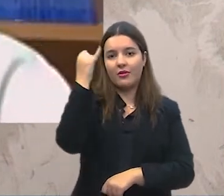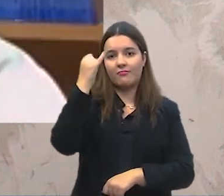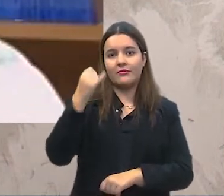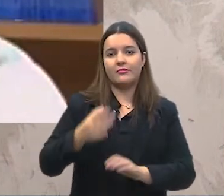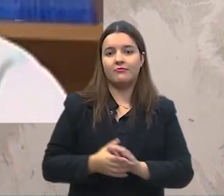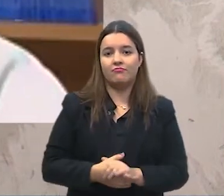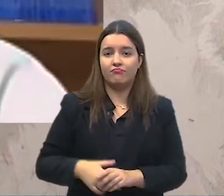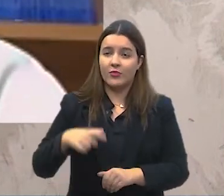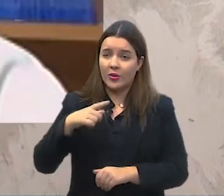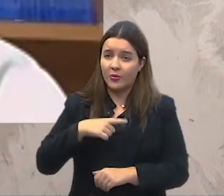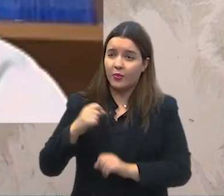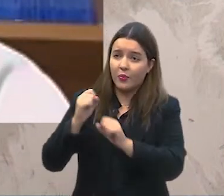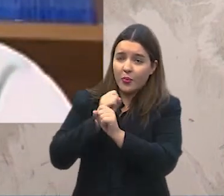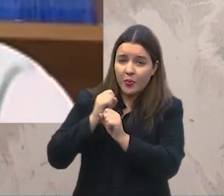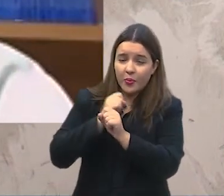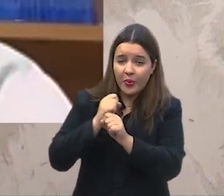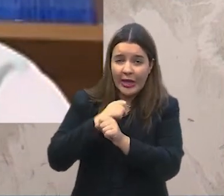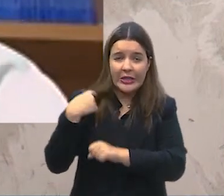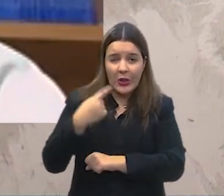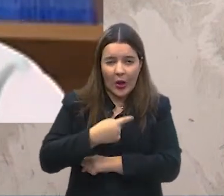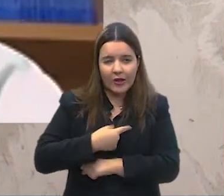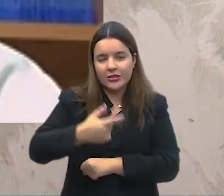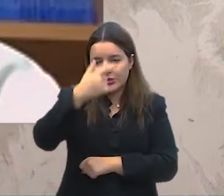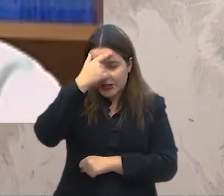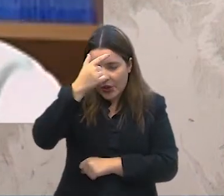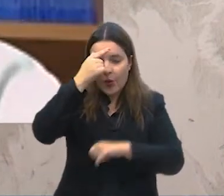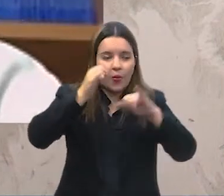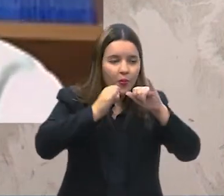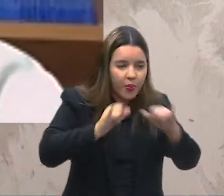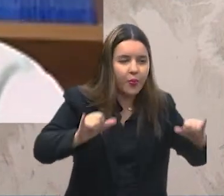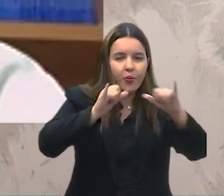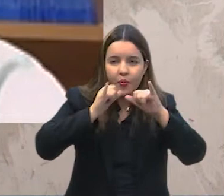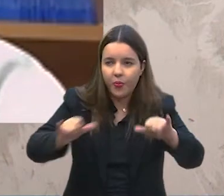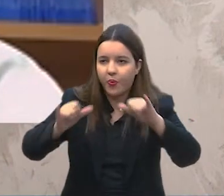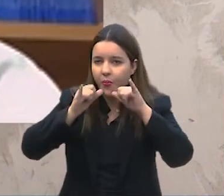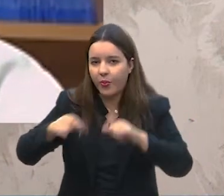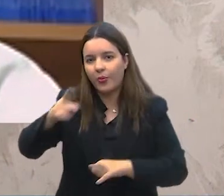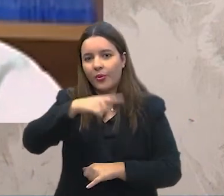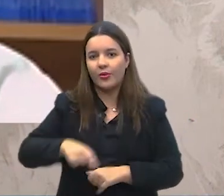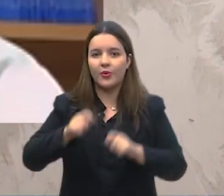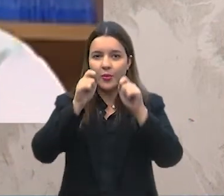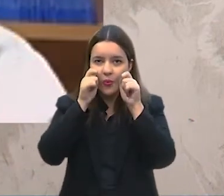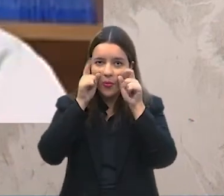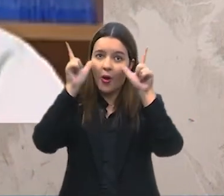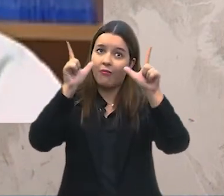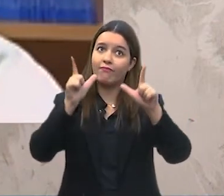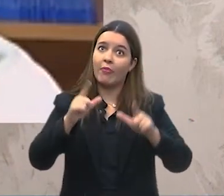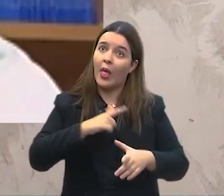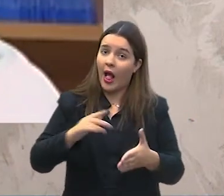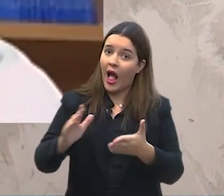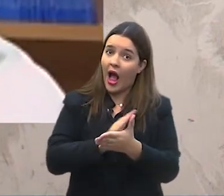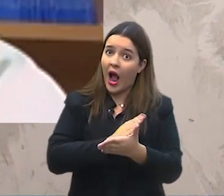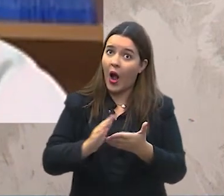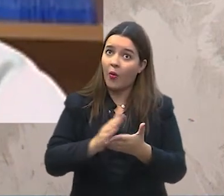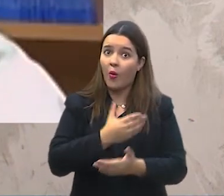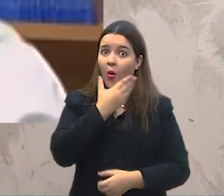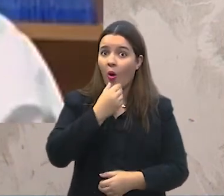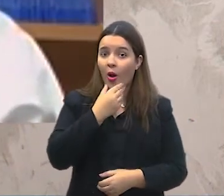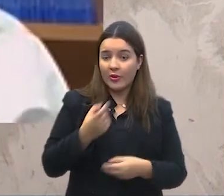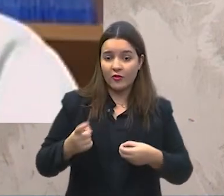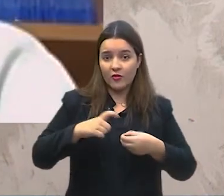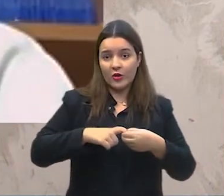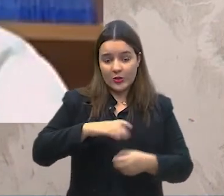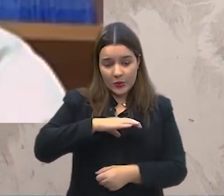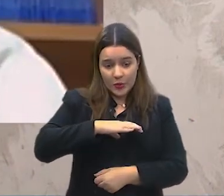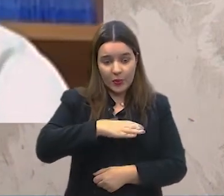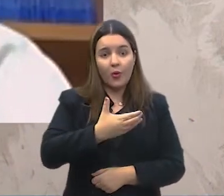conseguido, ao longo do tempo, alertar as pessoas, e aquela coragem da caça do homem está começando a aparecer na coragem do